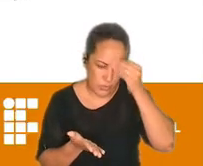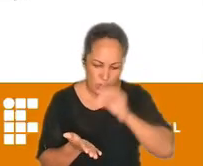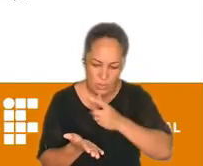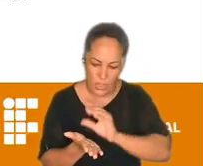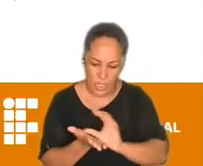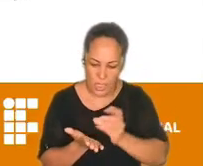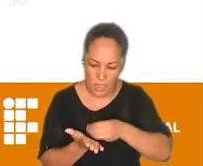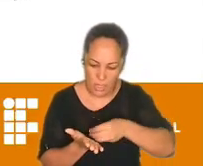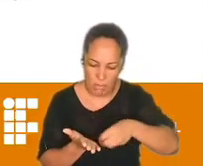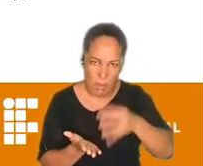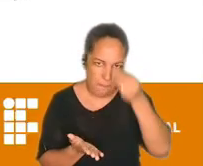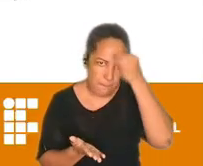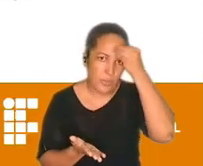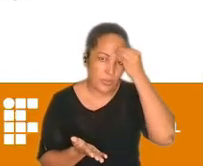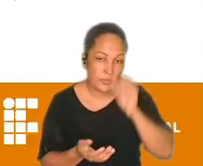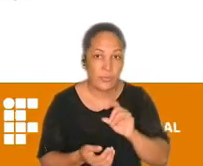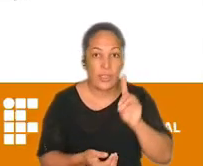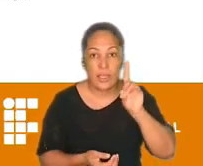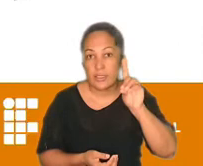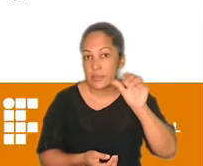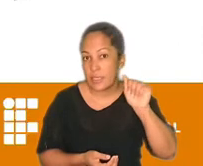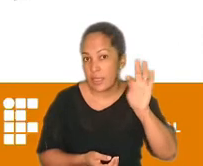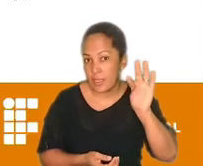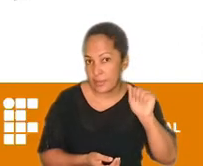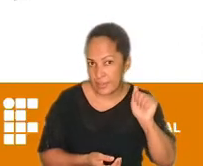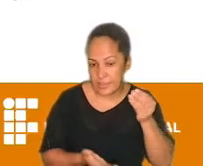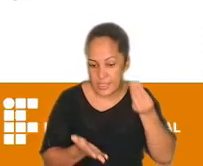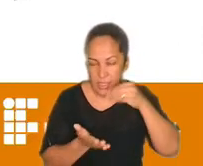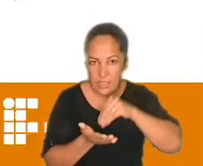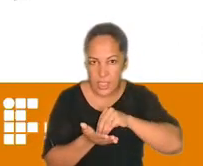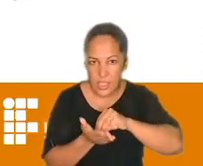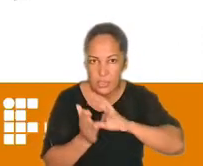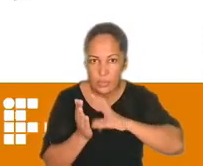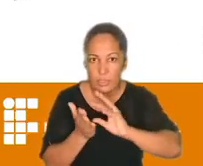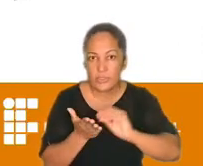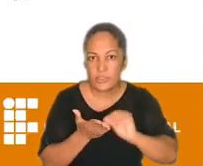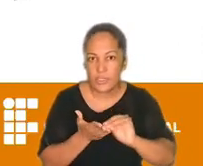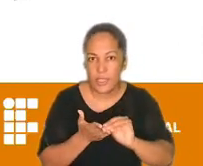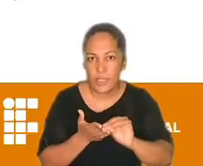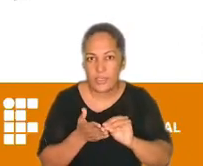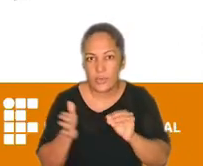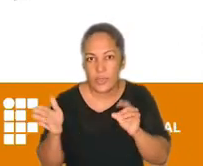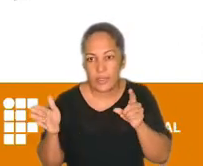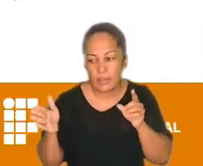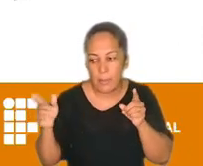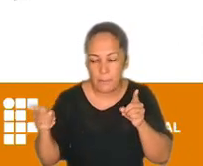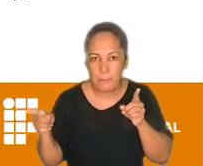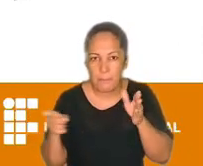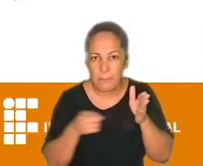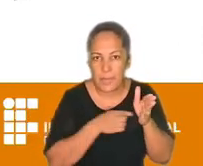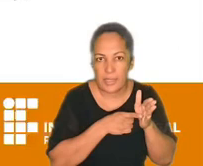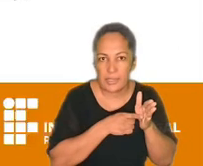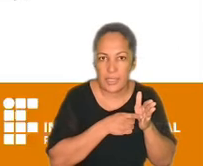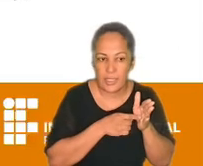esquecer. As datas no banco de dados, ela é de trás para frente, tá? Ela é de trás